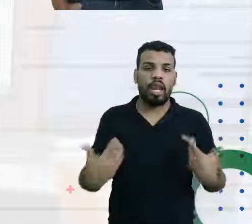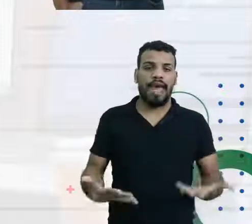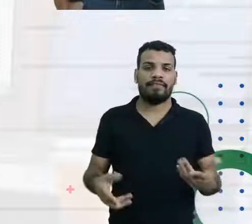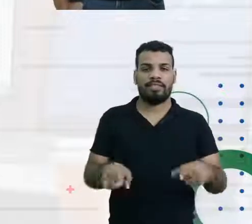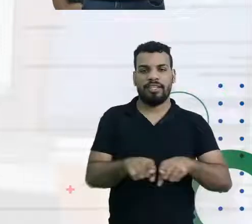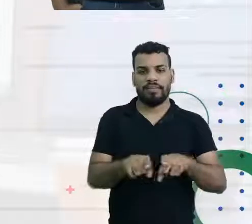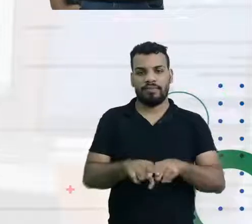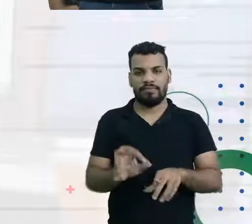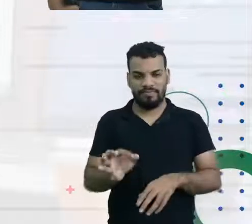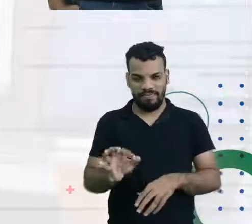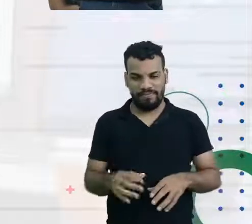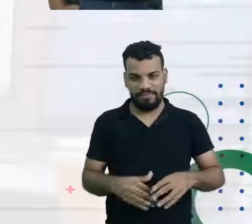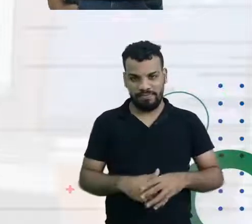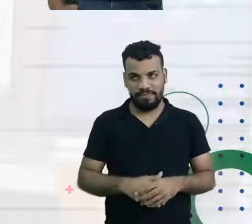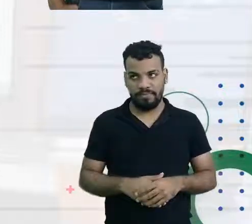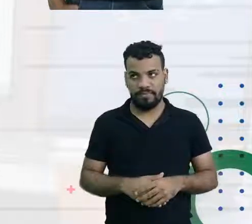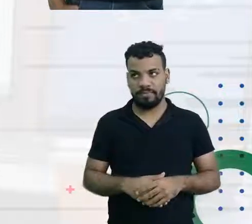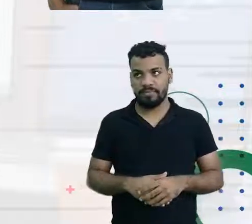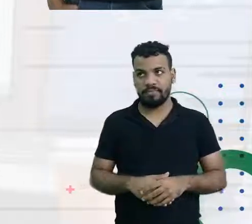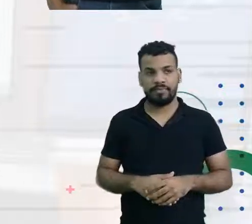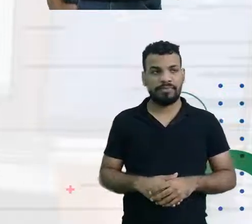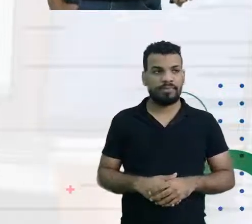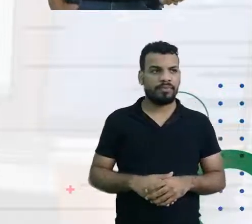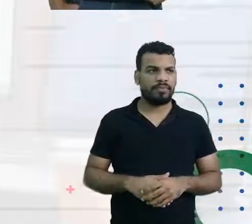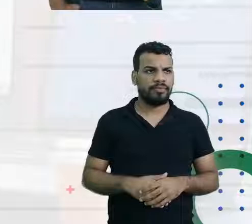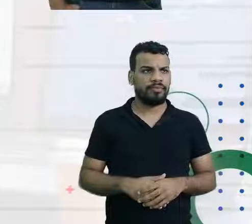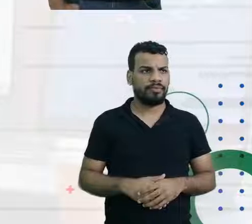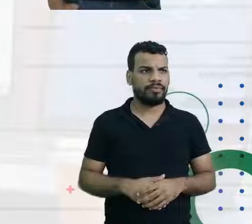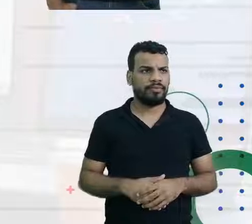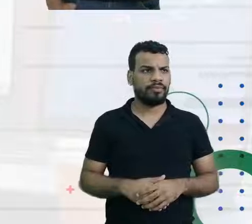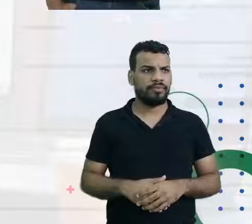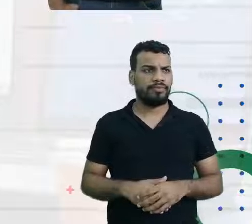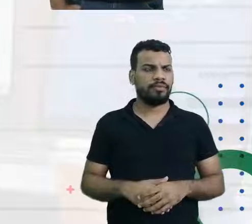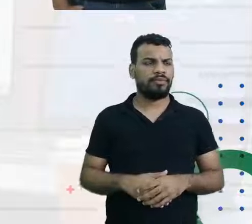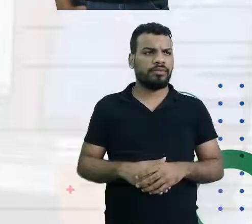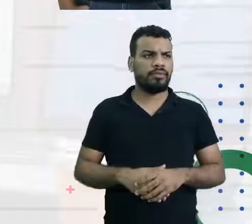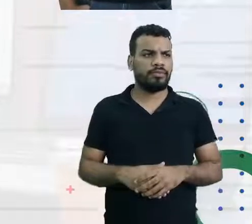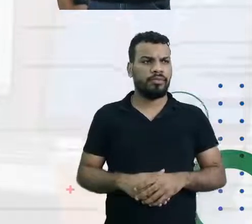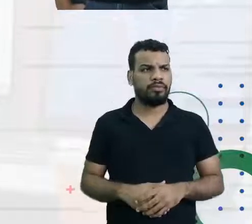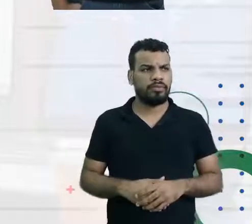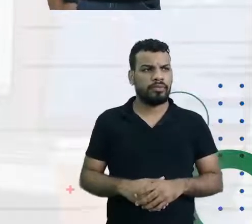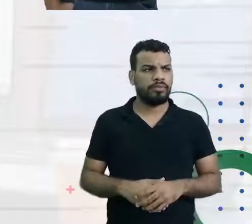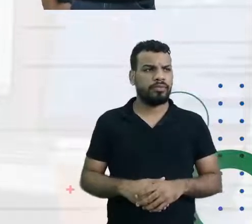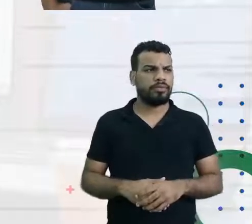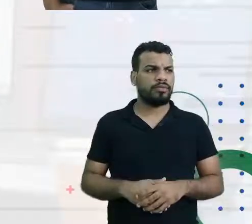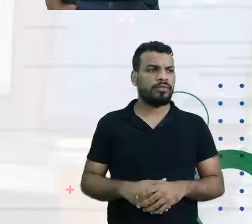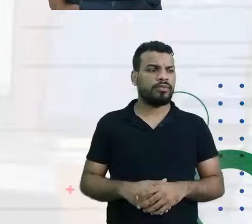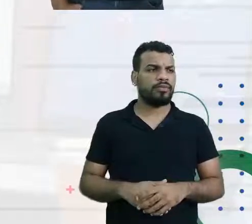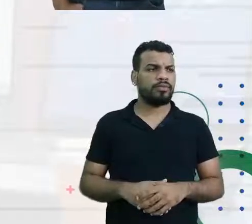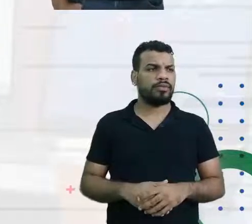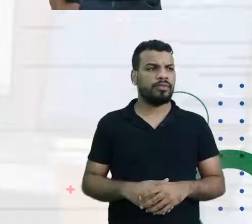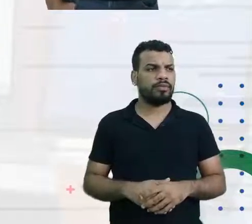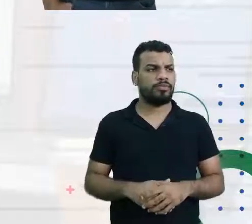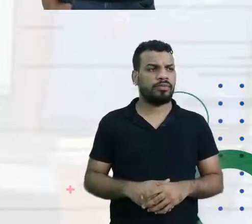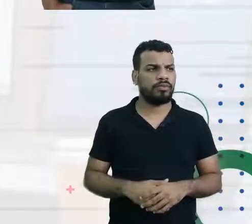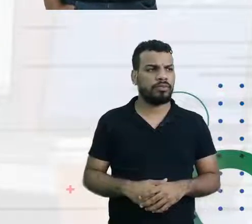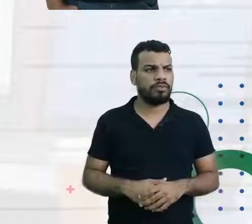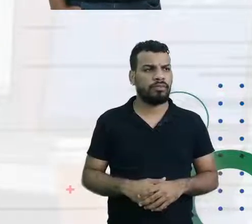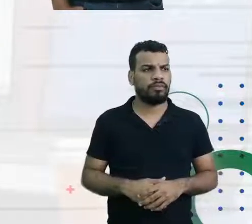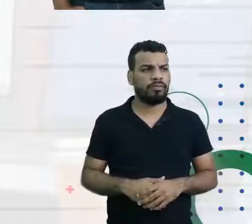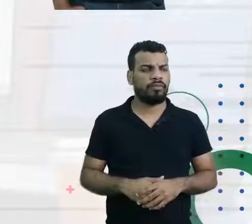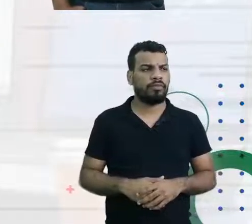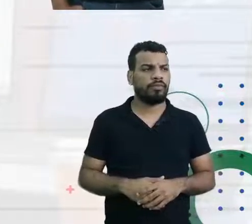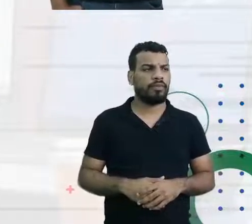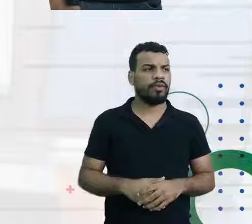também, né? Que é o próximo tópico de baixo. Jogos mais leves, a gente acabou de falar disso. Uma das principais